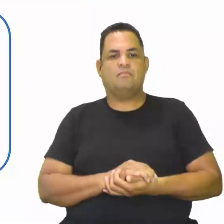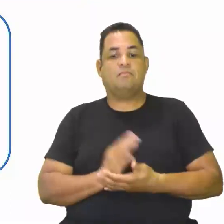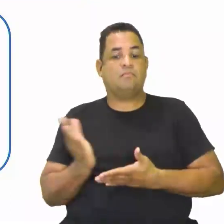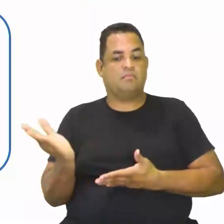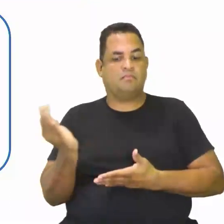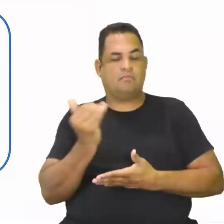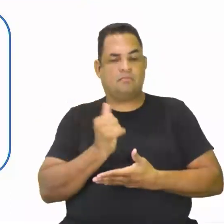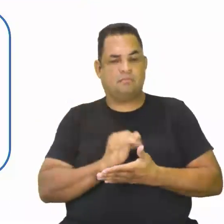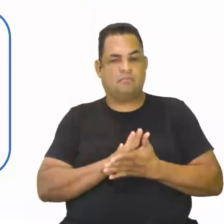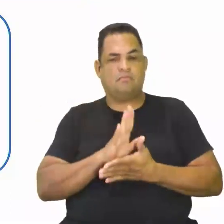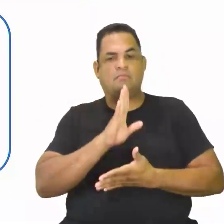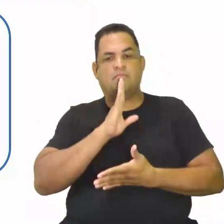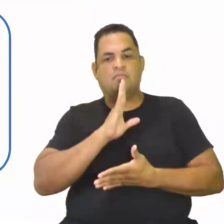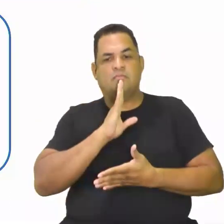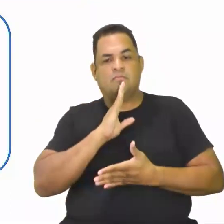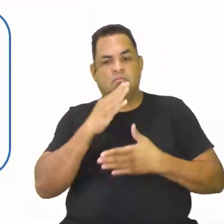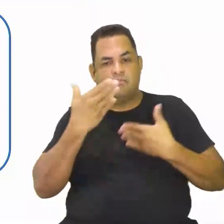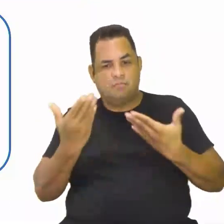Vamos então agora